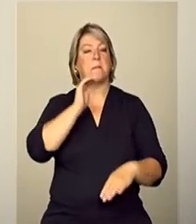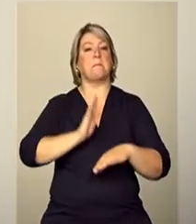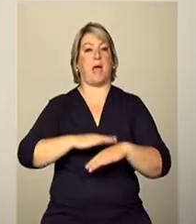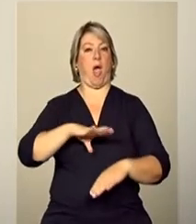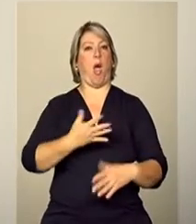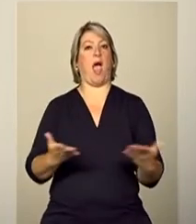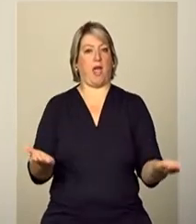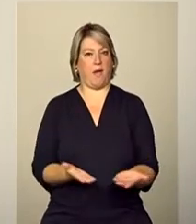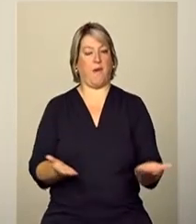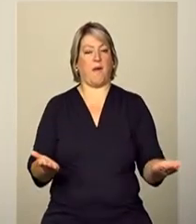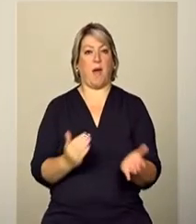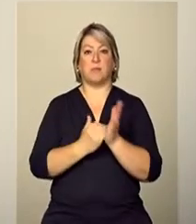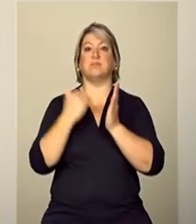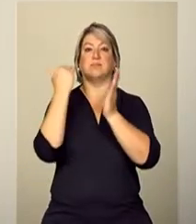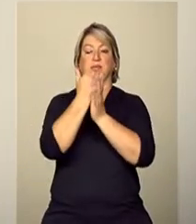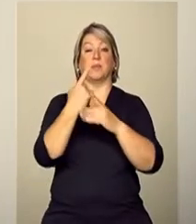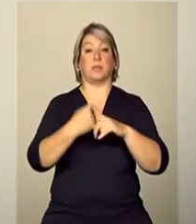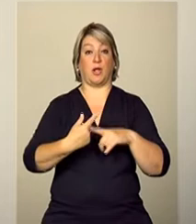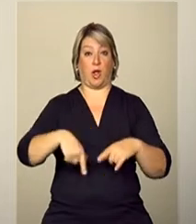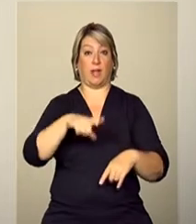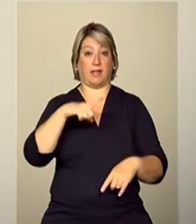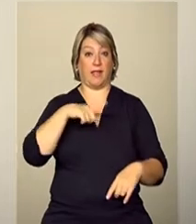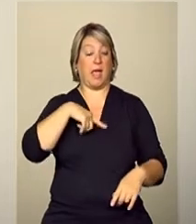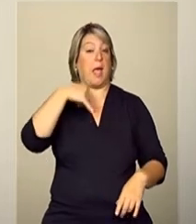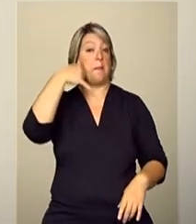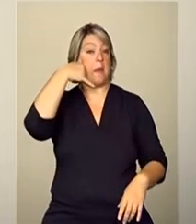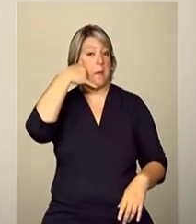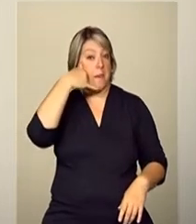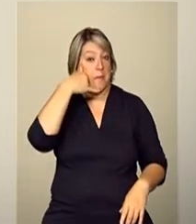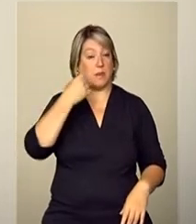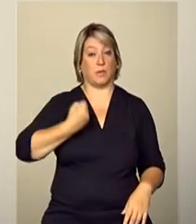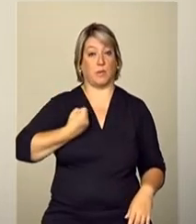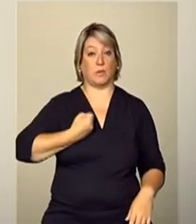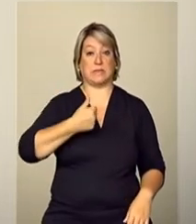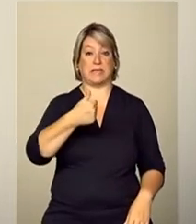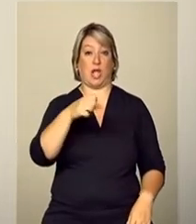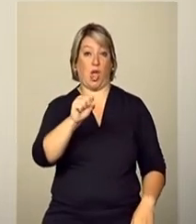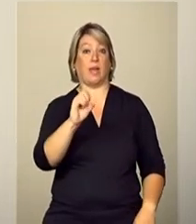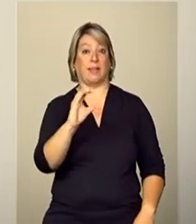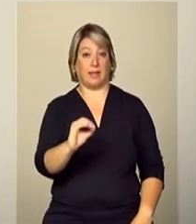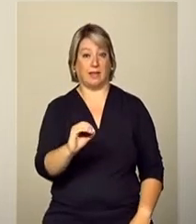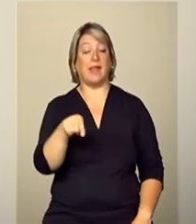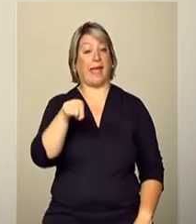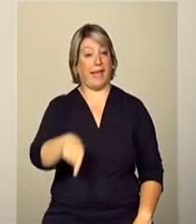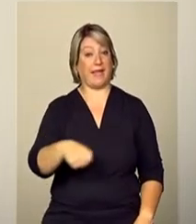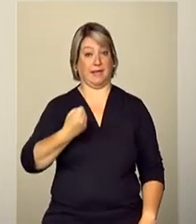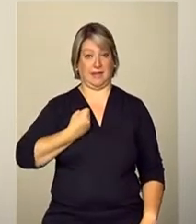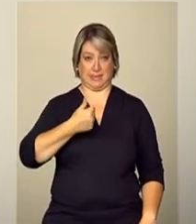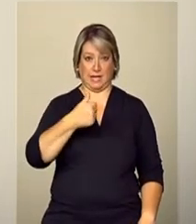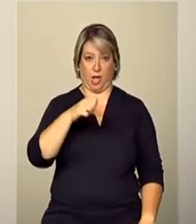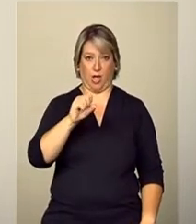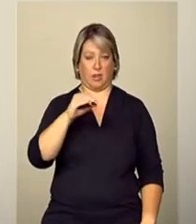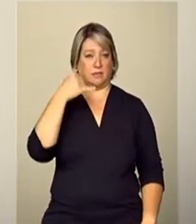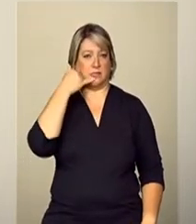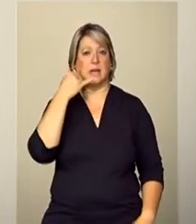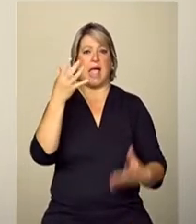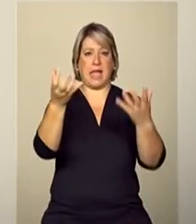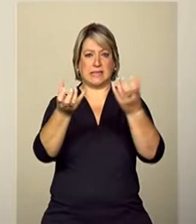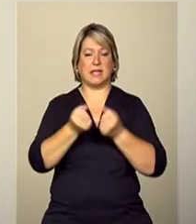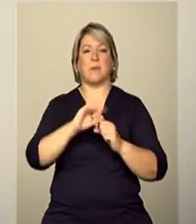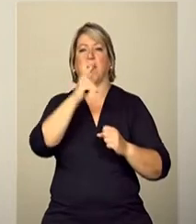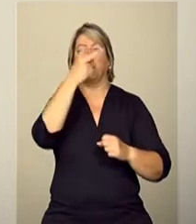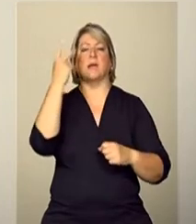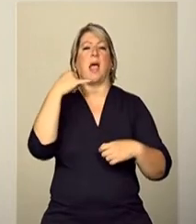muito você sabe Luciano que nós temos a Central de Atendimento à Mulher o ligue 180 o ligue 180 recebe as denúncias